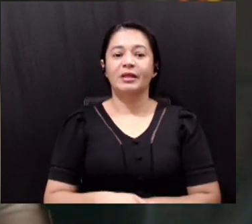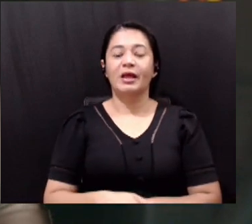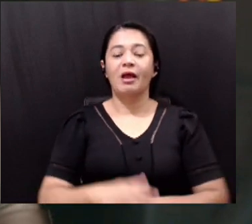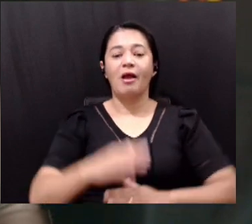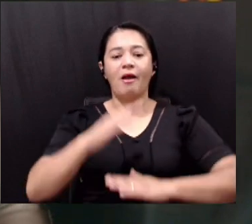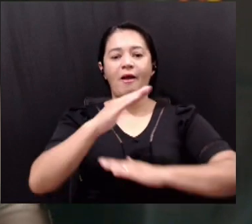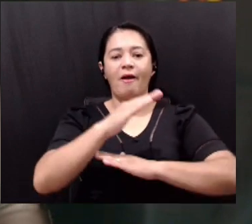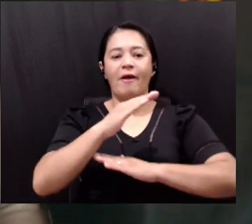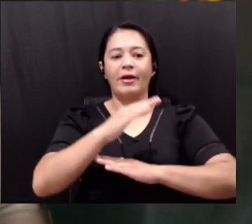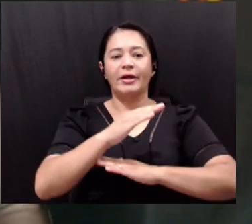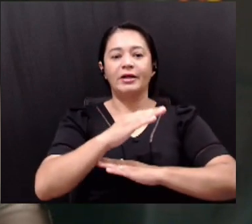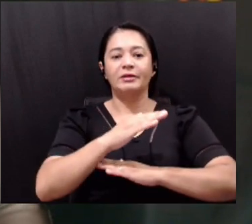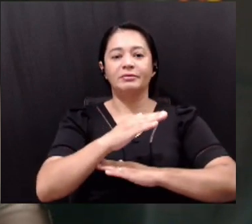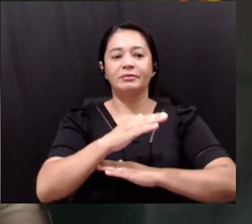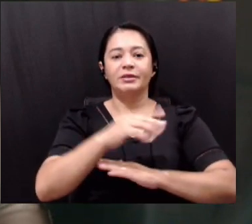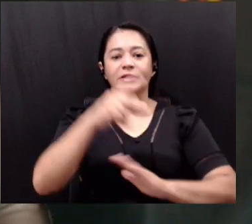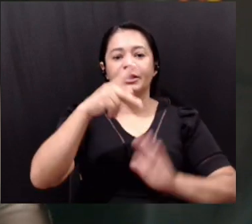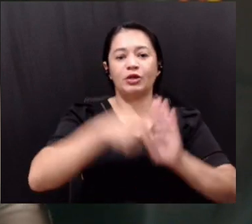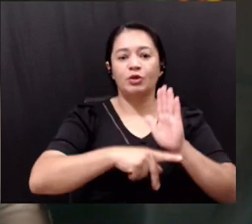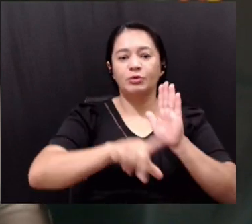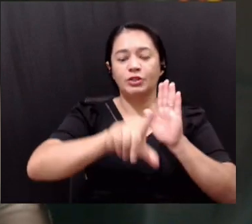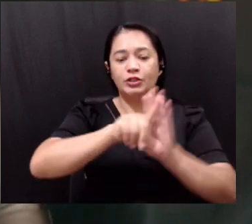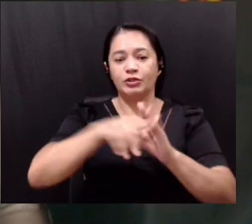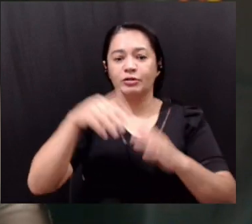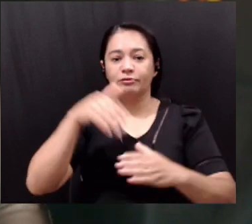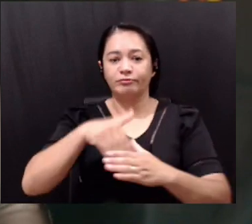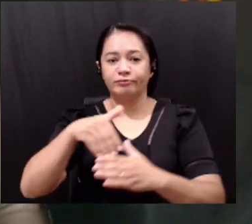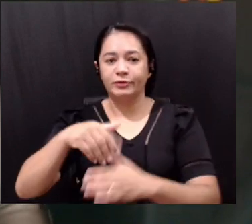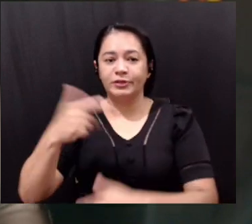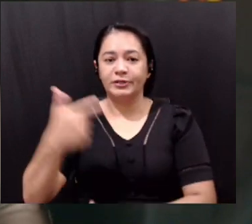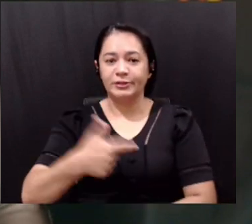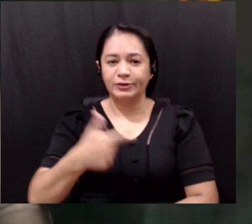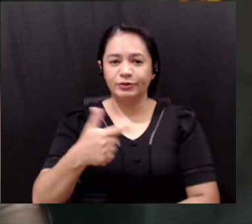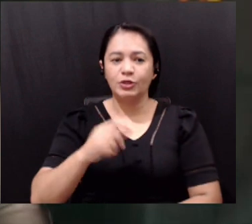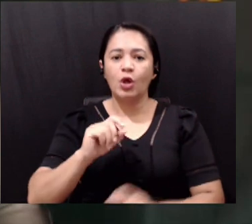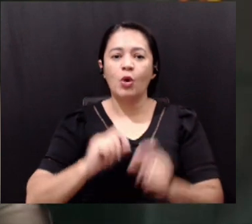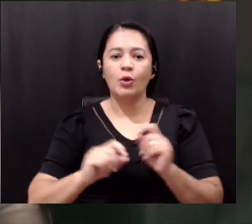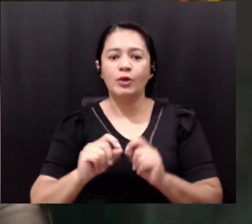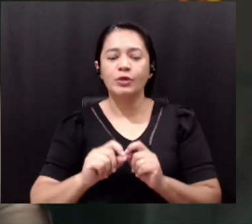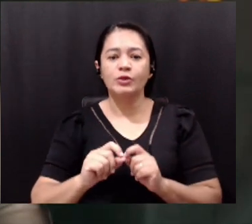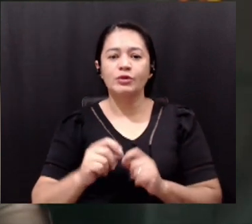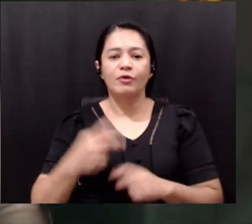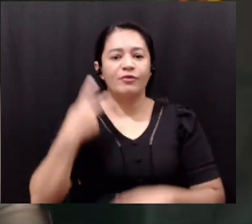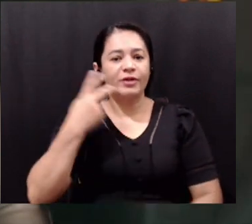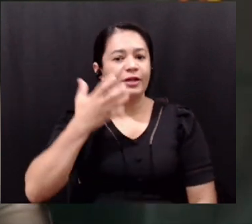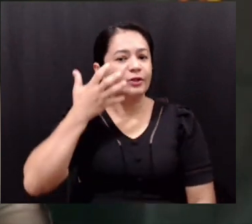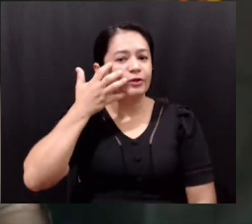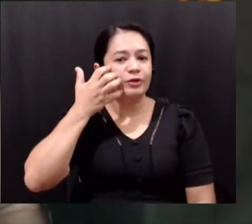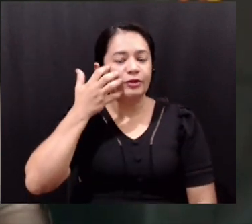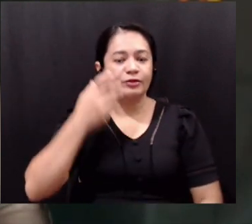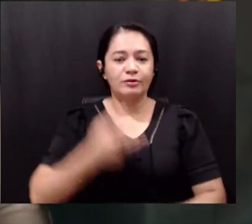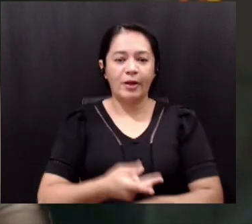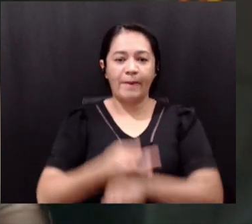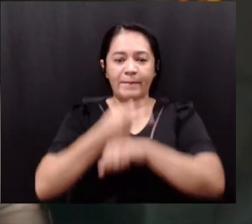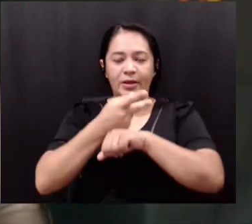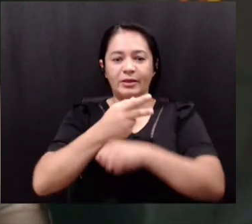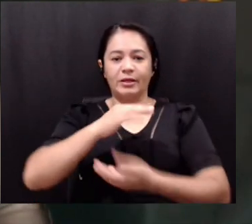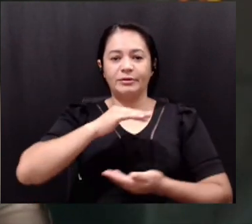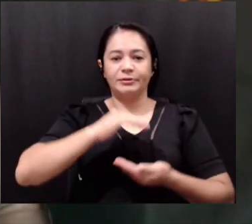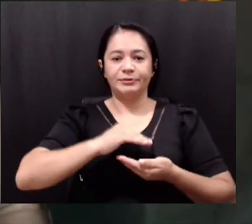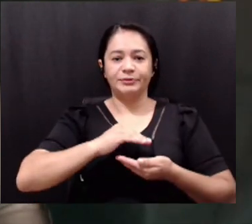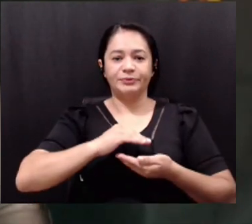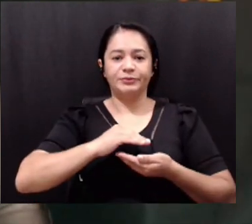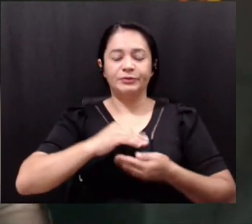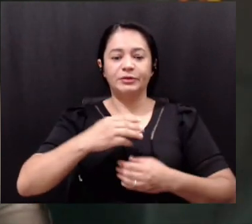o projeto de lei do vereador Igor Diego, que propõe a instituição da Medalha da Defesa Civil do município de Campinas. A